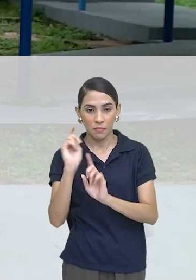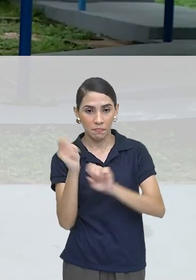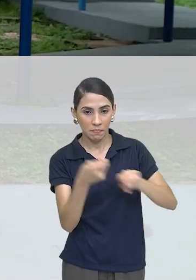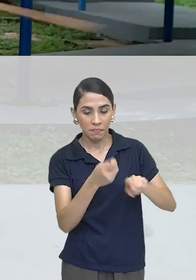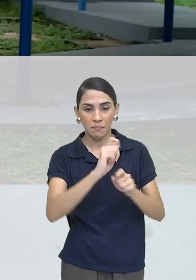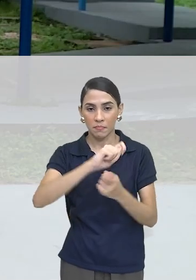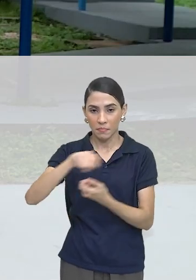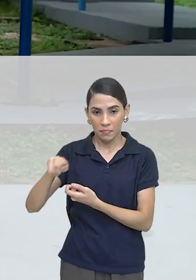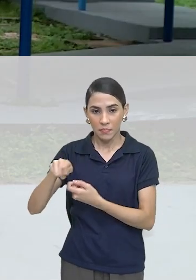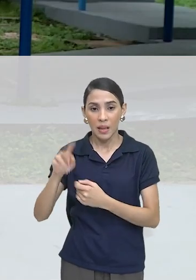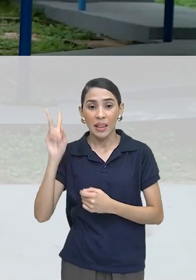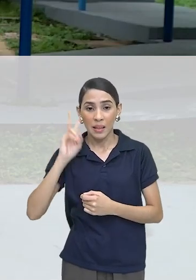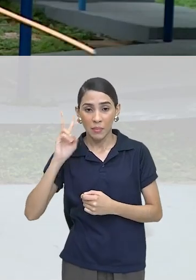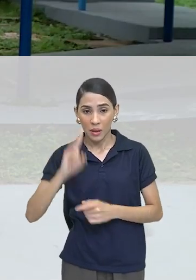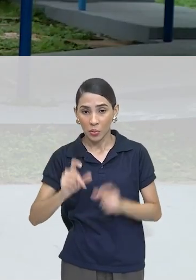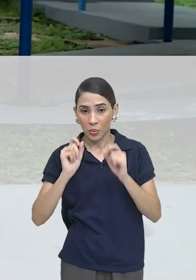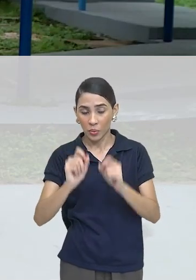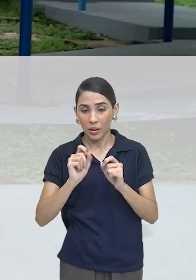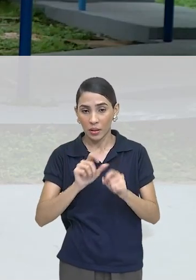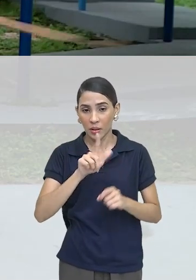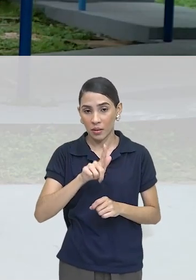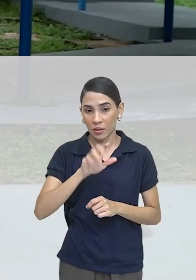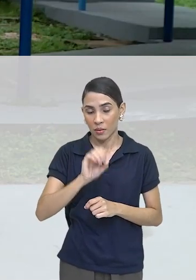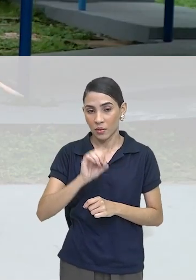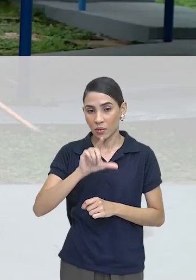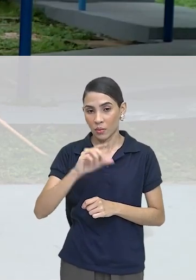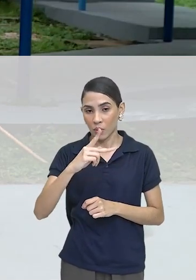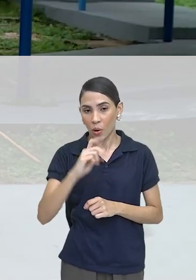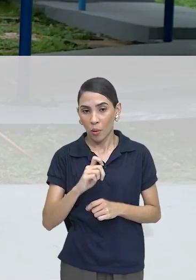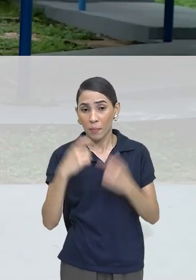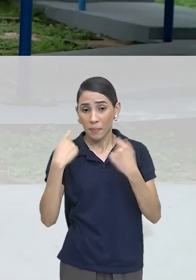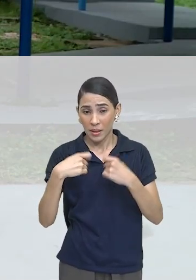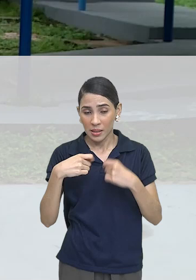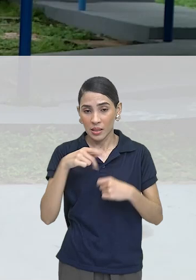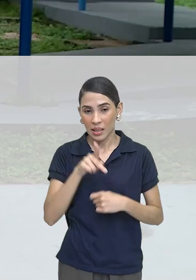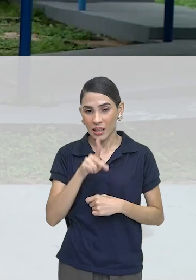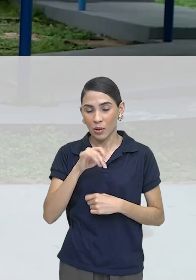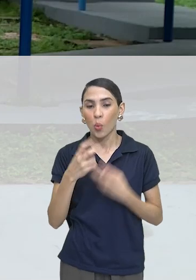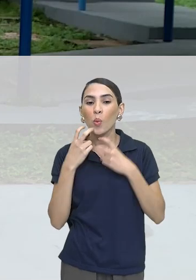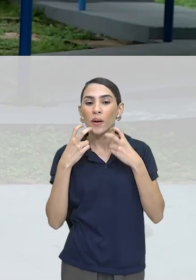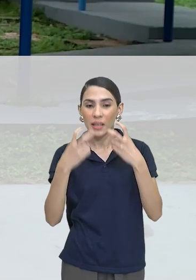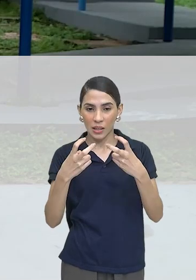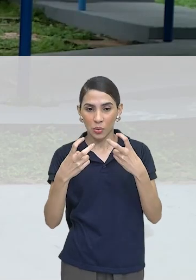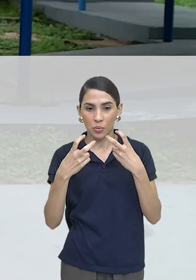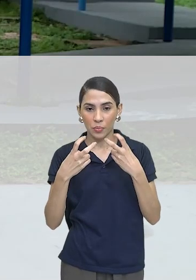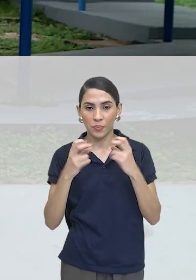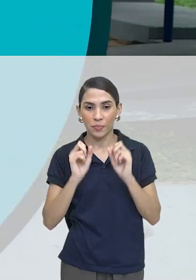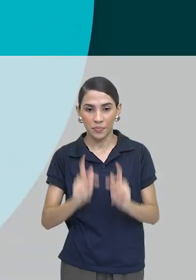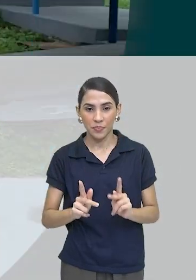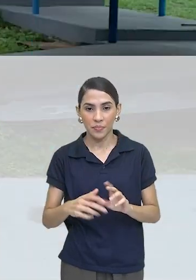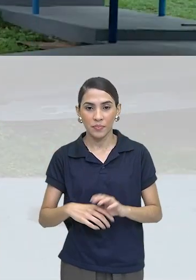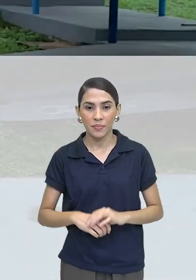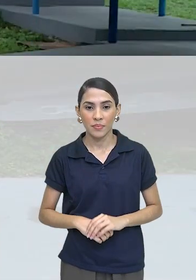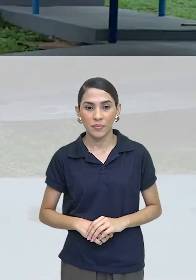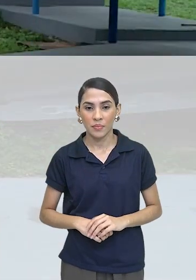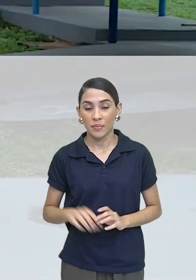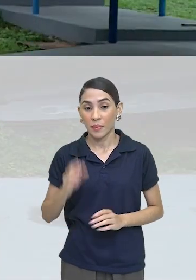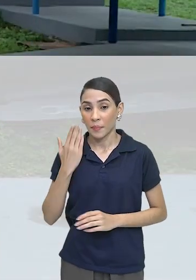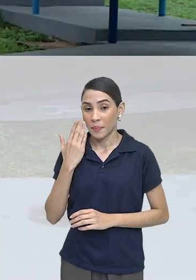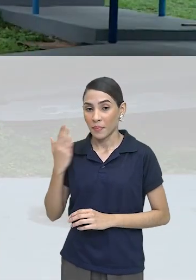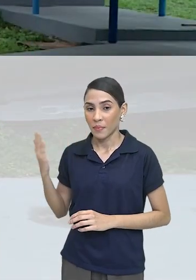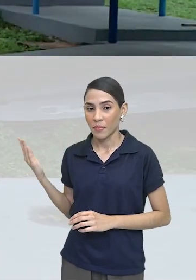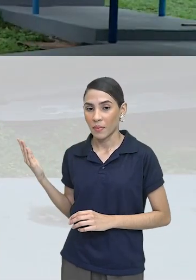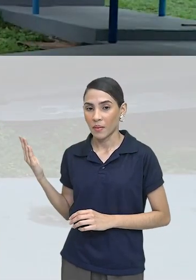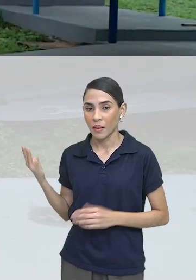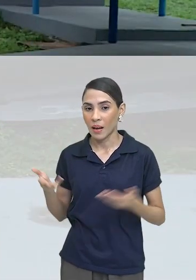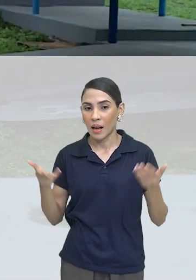oponente. Lembrando que esses golpes, eles devem ter o Kiai no final, não é mesmo? Certo. E